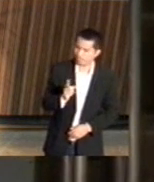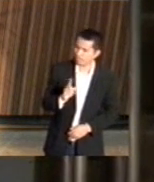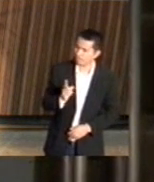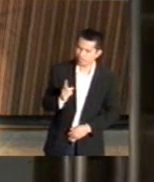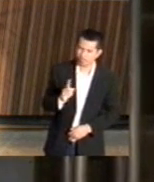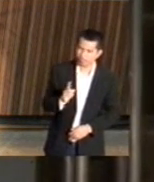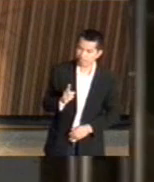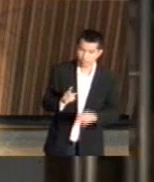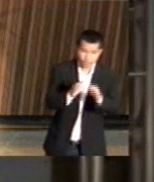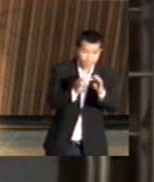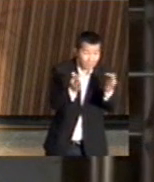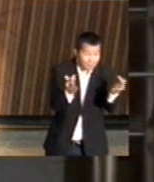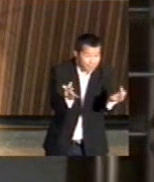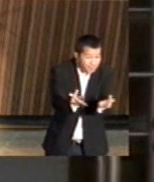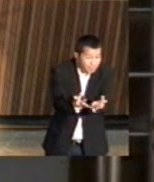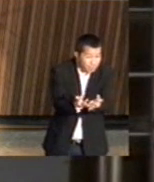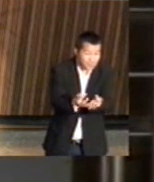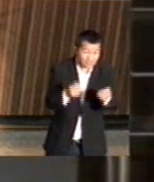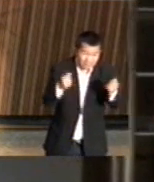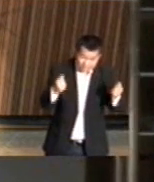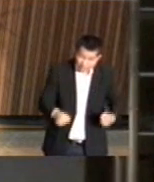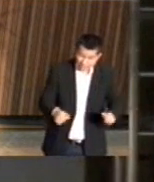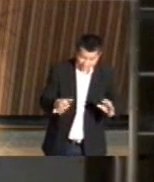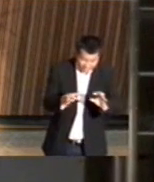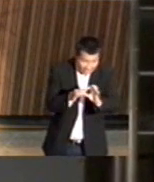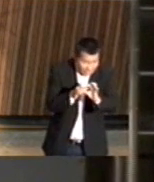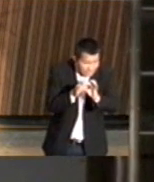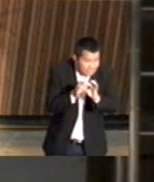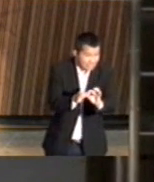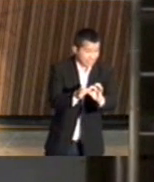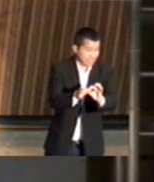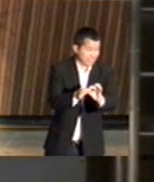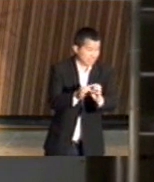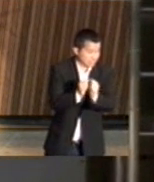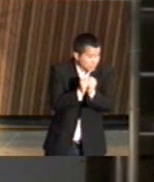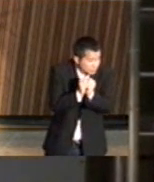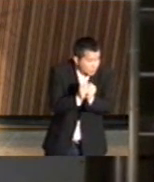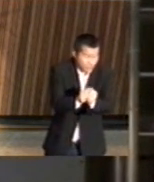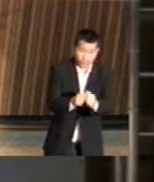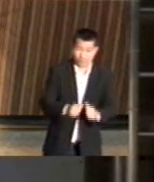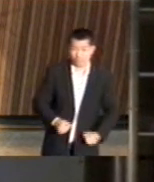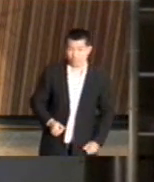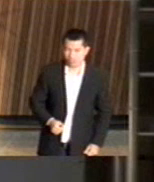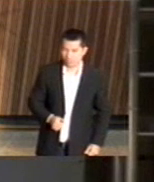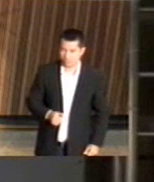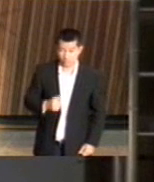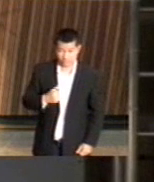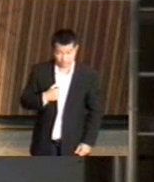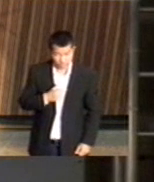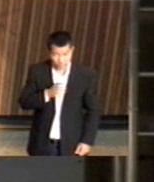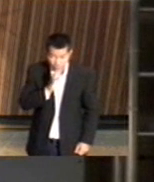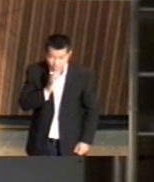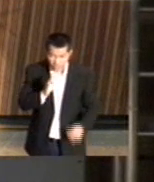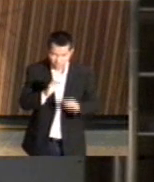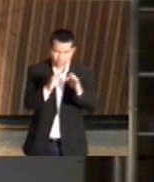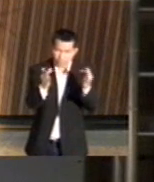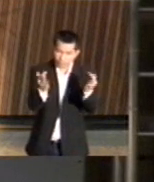coração. Será que a gente consegue enxergar o problema do meu coração?